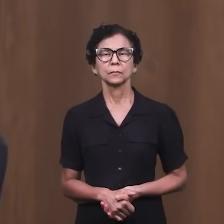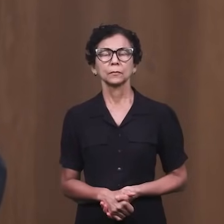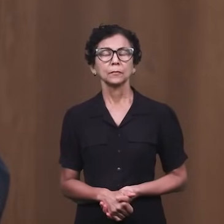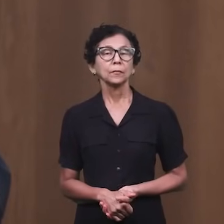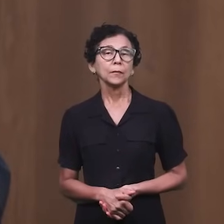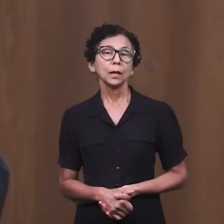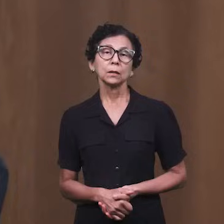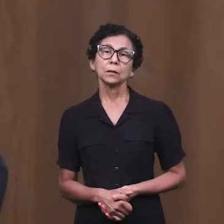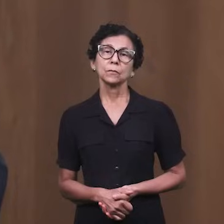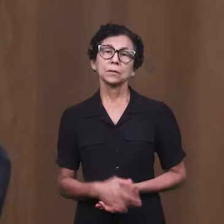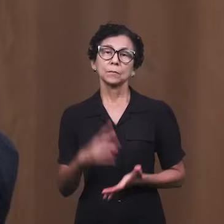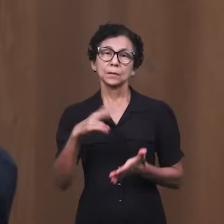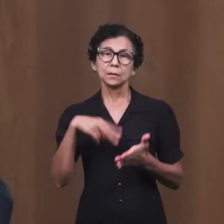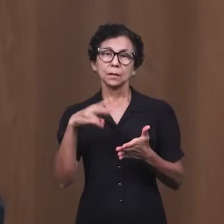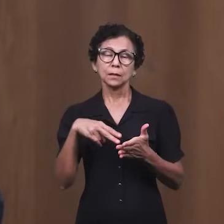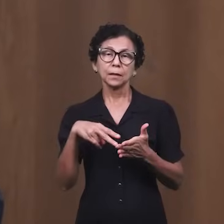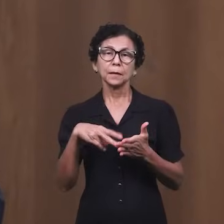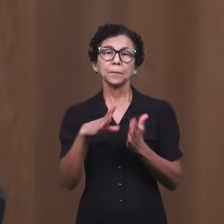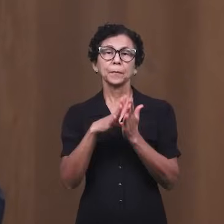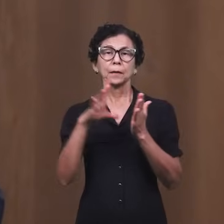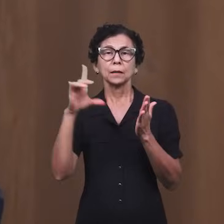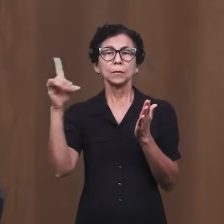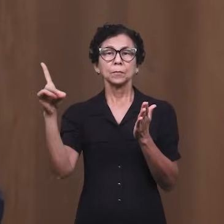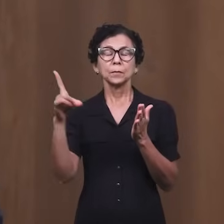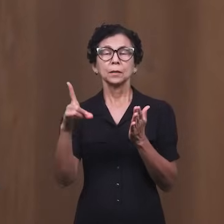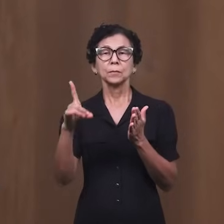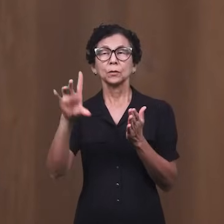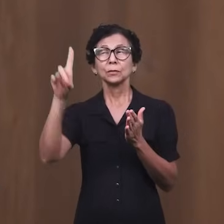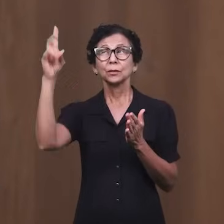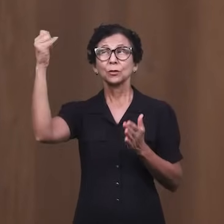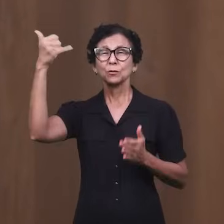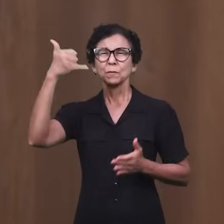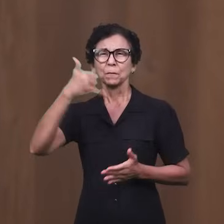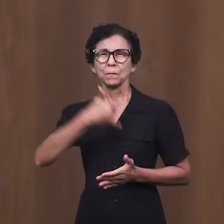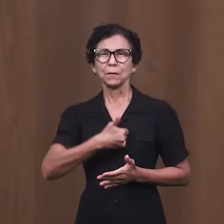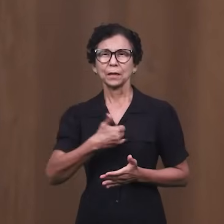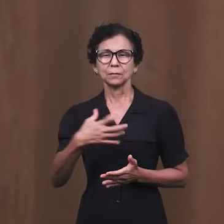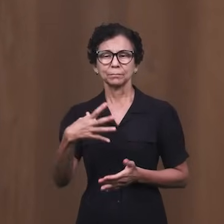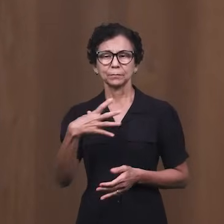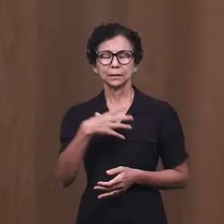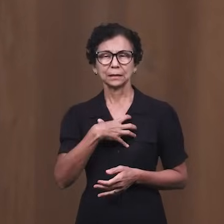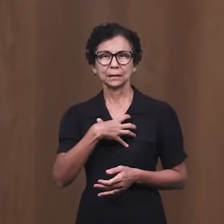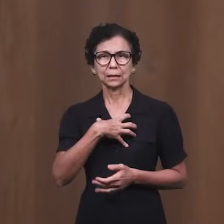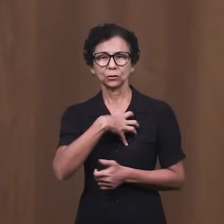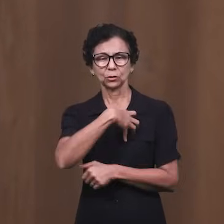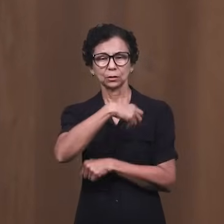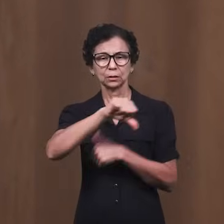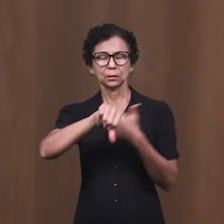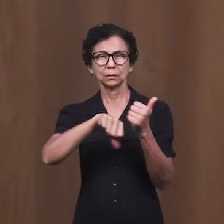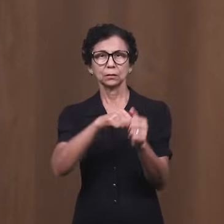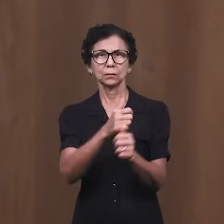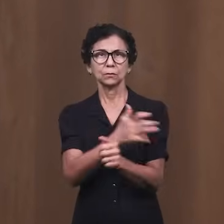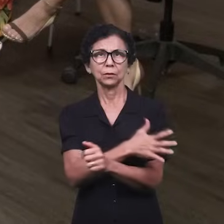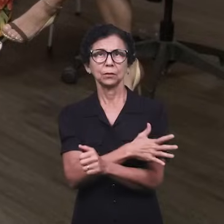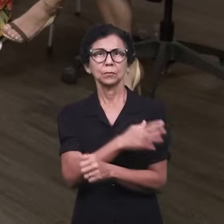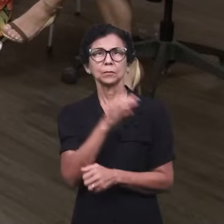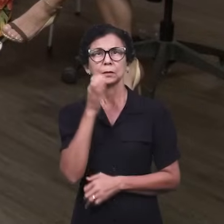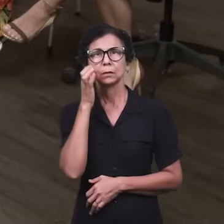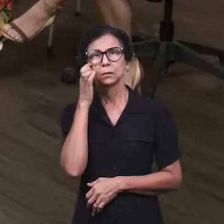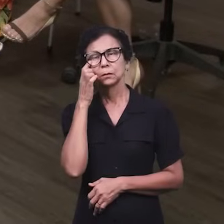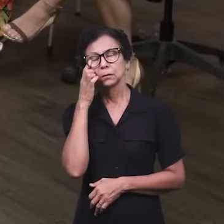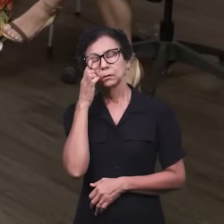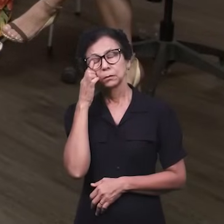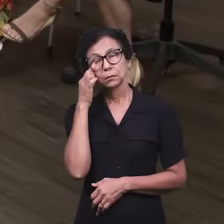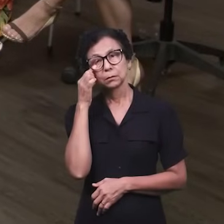para entrar no nosso coração e quando isso acontece é a palavra viva Glória a Jesus que bênção